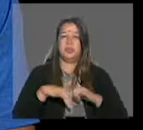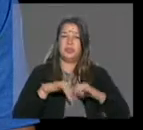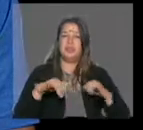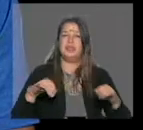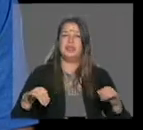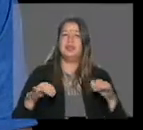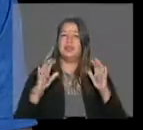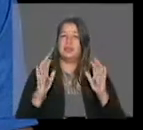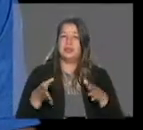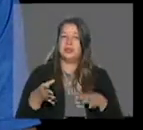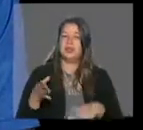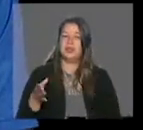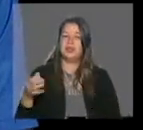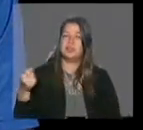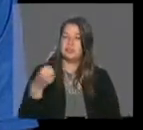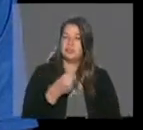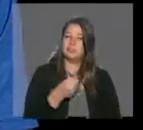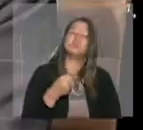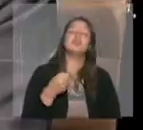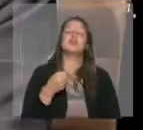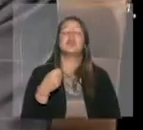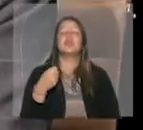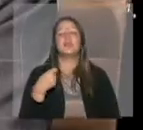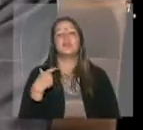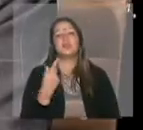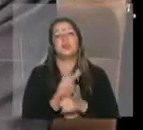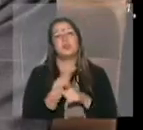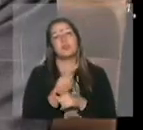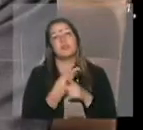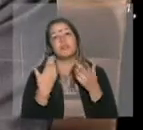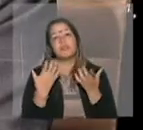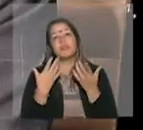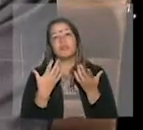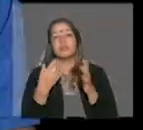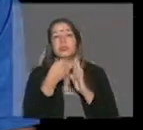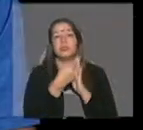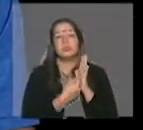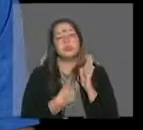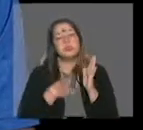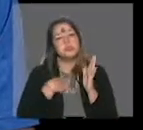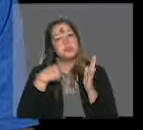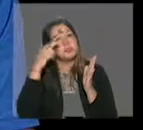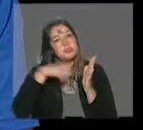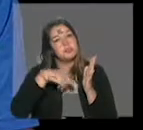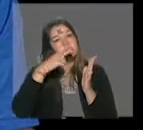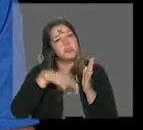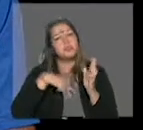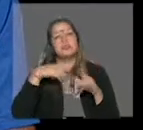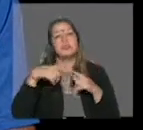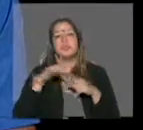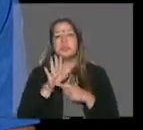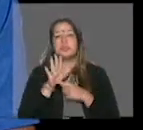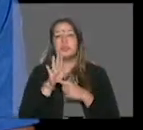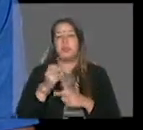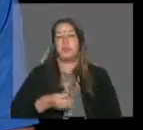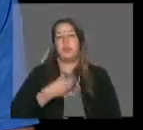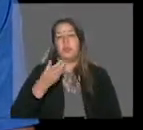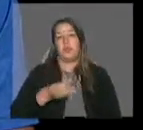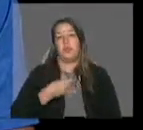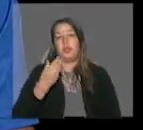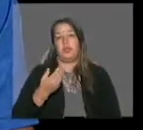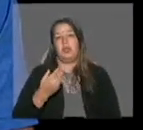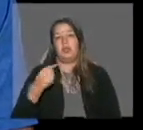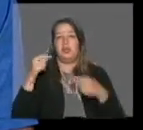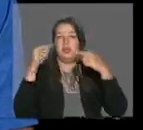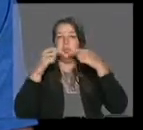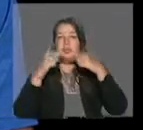jornalista, que ele chegou para mim, estava atrás de mim, que ele tinha um roteiro que ele queria que eu visse. E ele me apresentou um